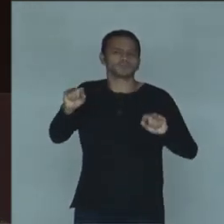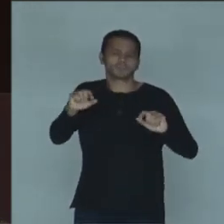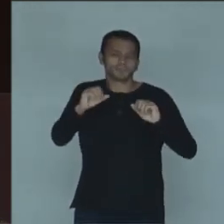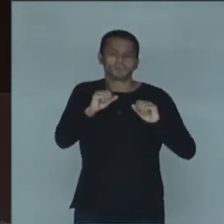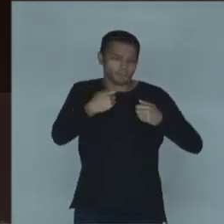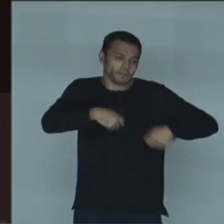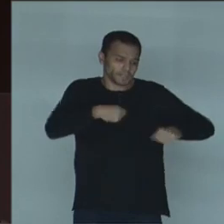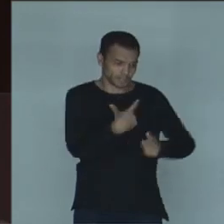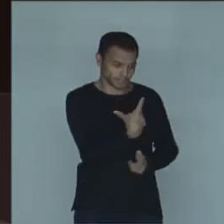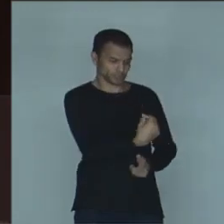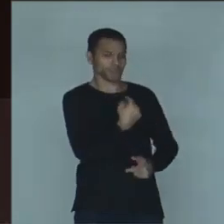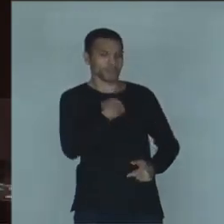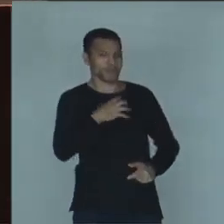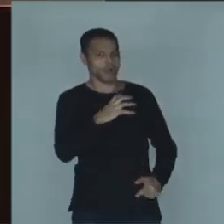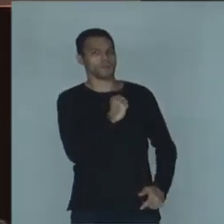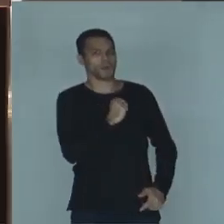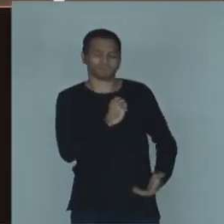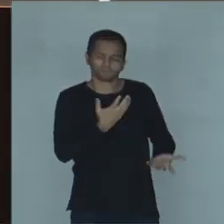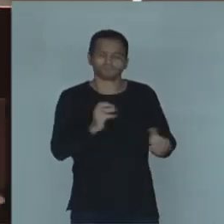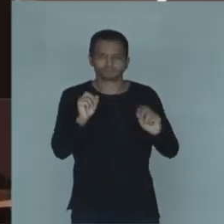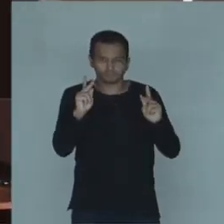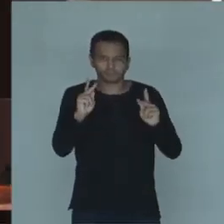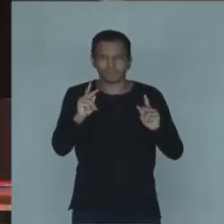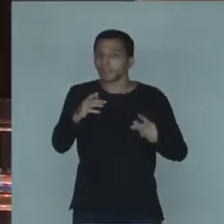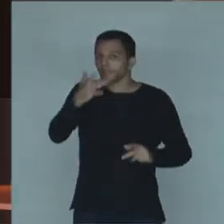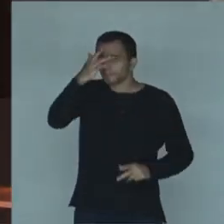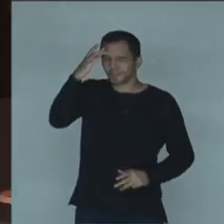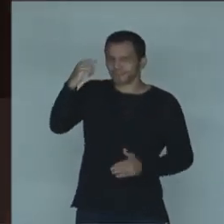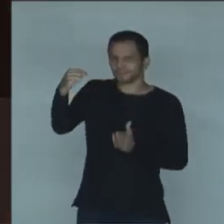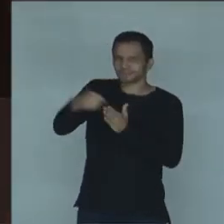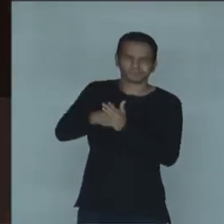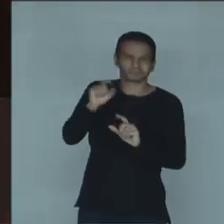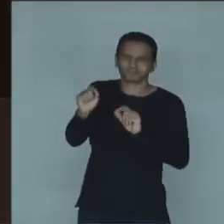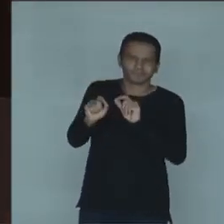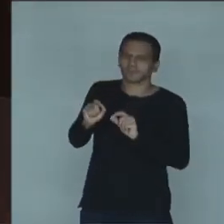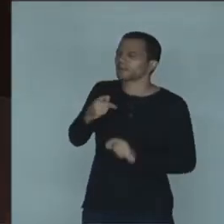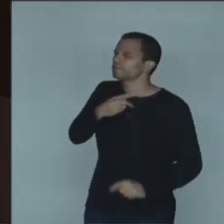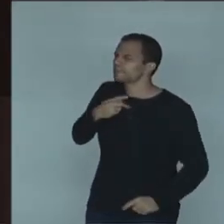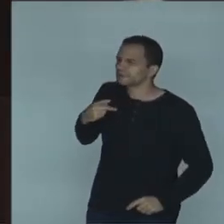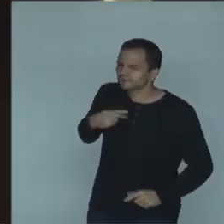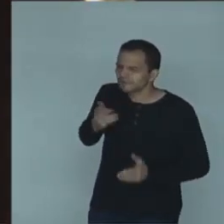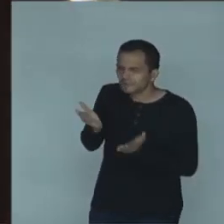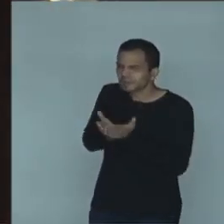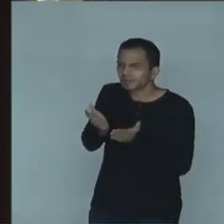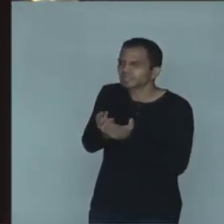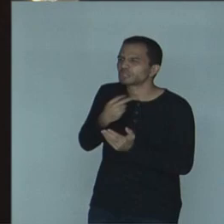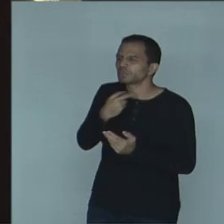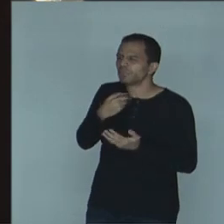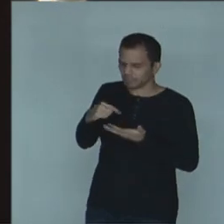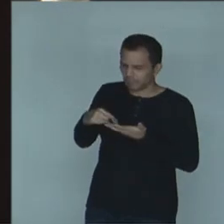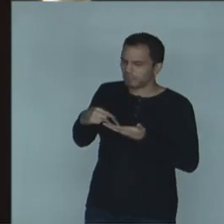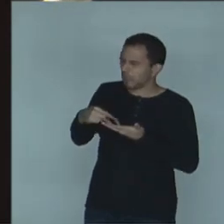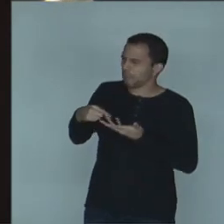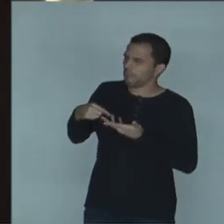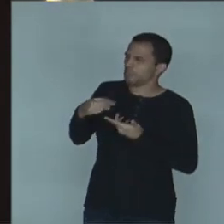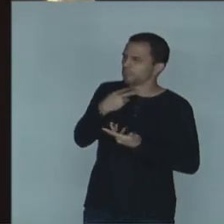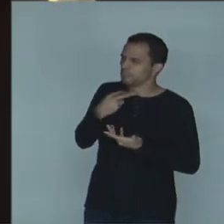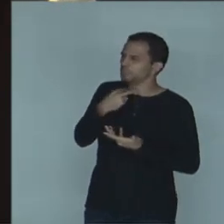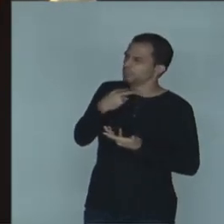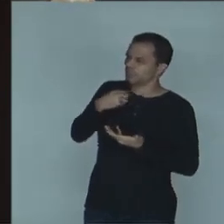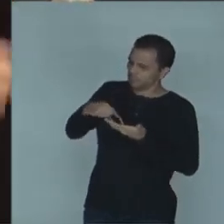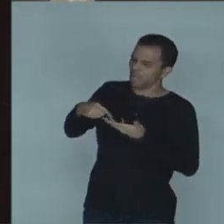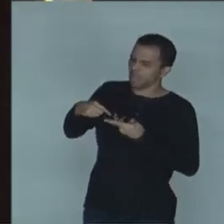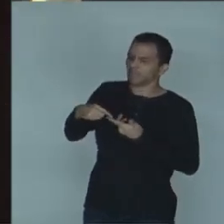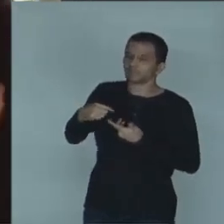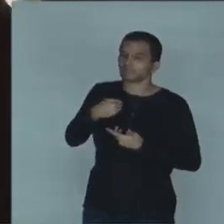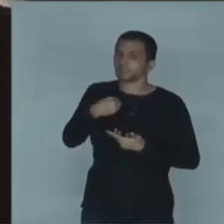Malu um dia a dia se alguém me perguntou pastor mas crente não pode isso não pode aquilo pode isso não pode